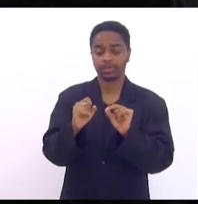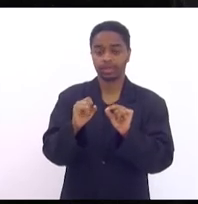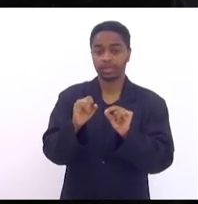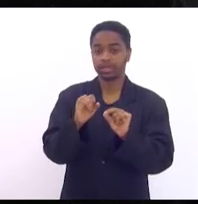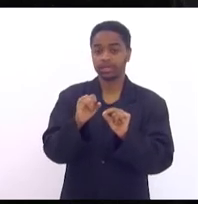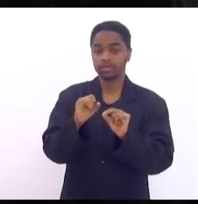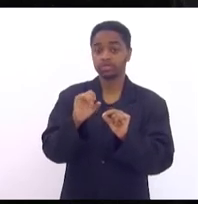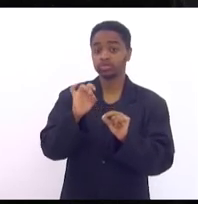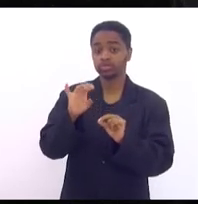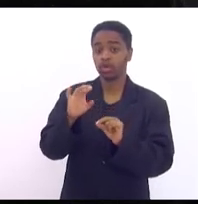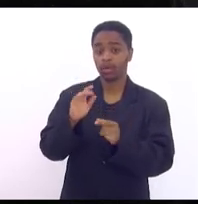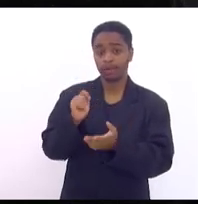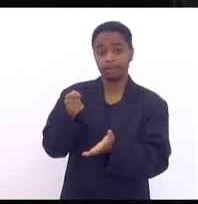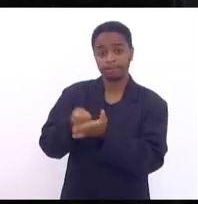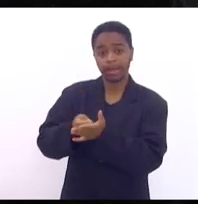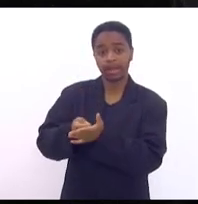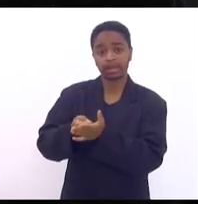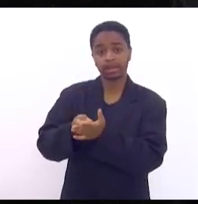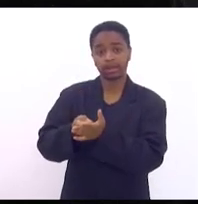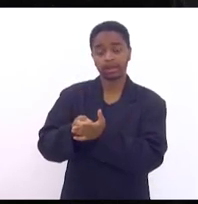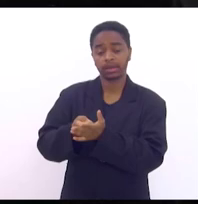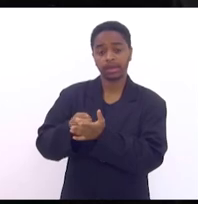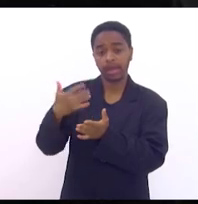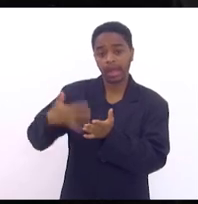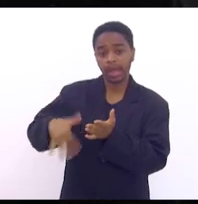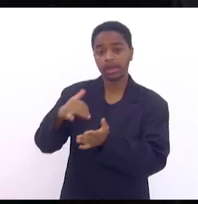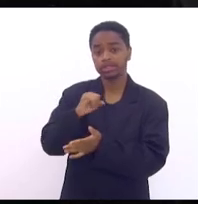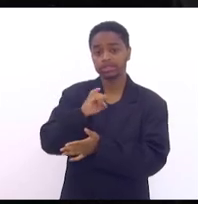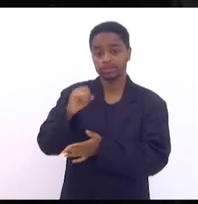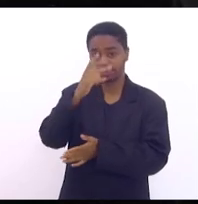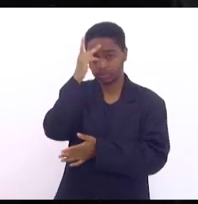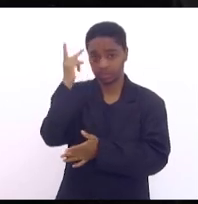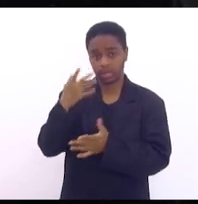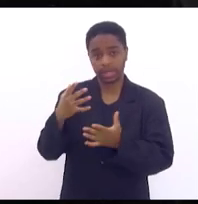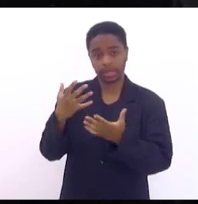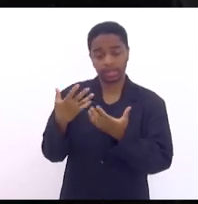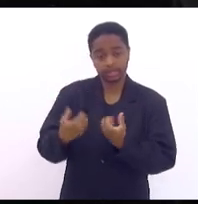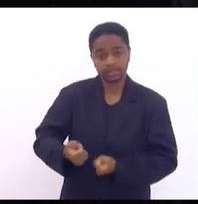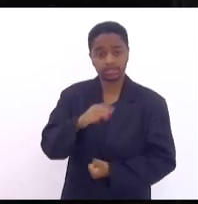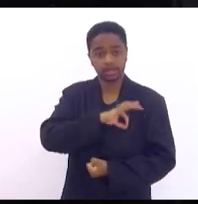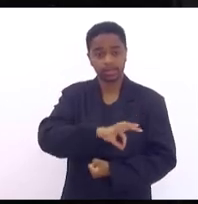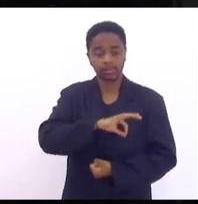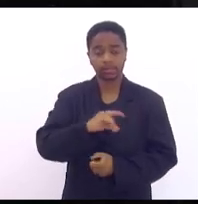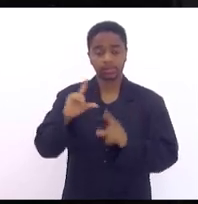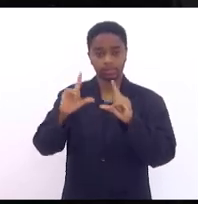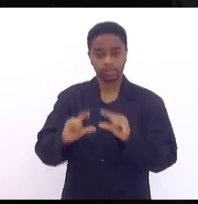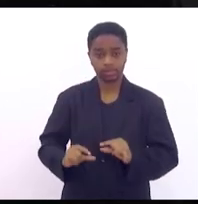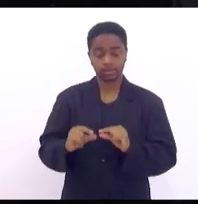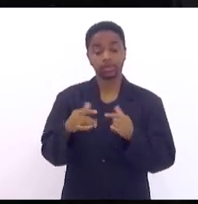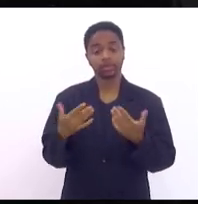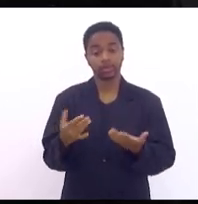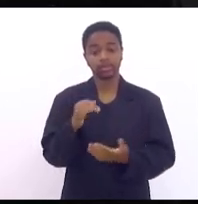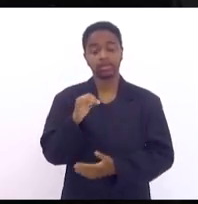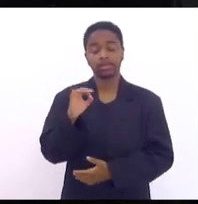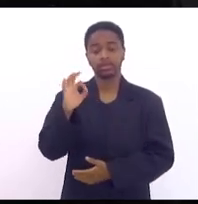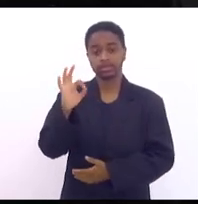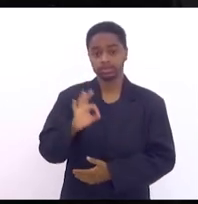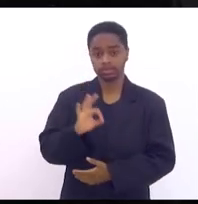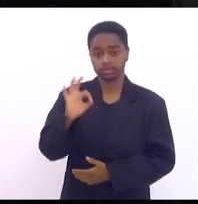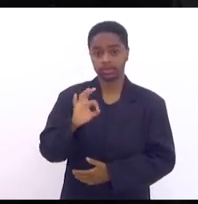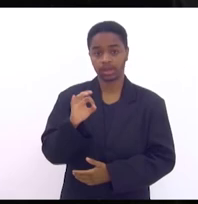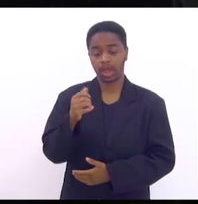diretamente para quem recebe menos. Para que a gente tenha uma ideia, o ICMS, a alíquota, né, vai aumentar de 18%